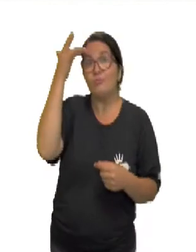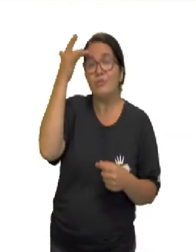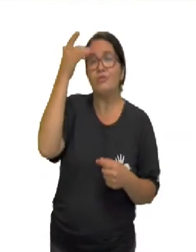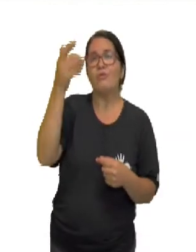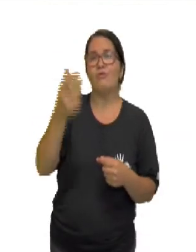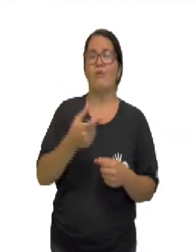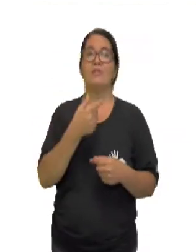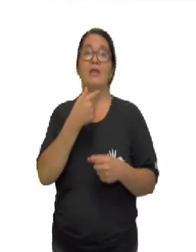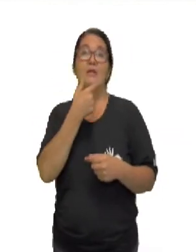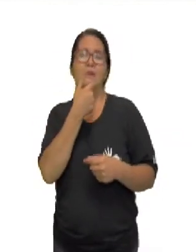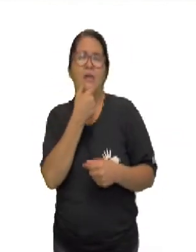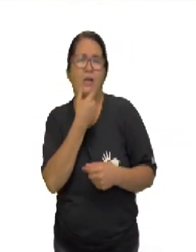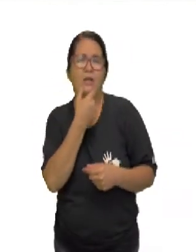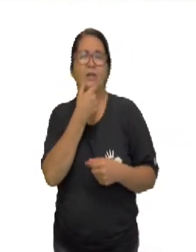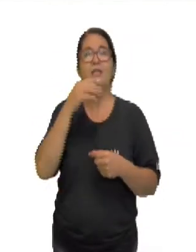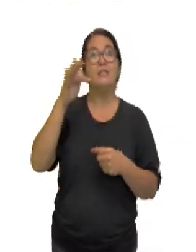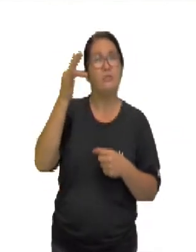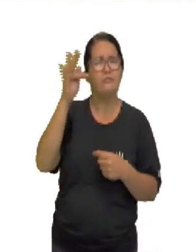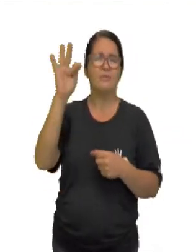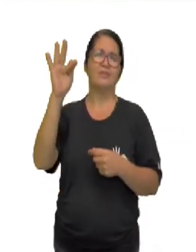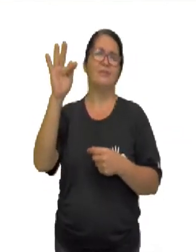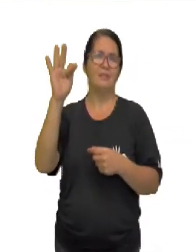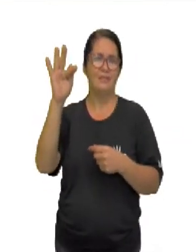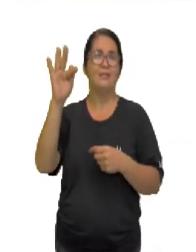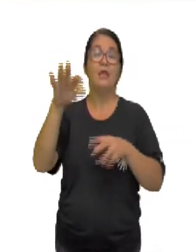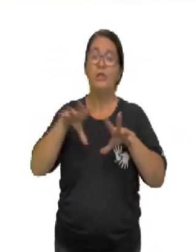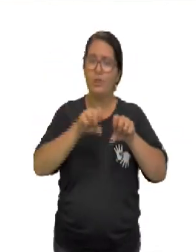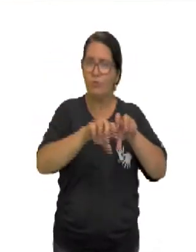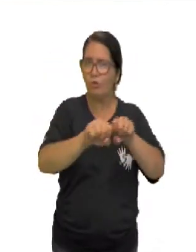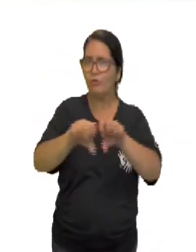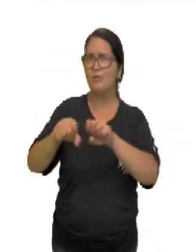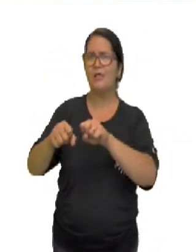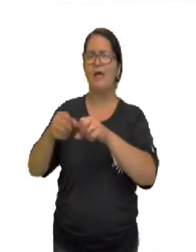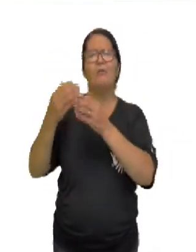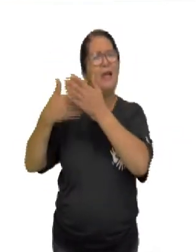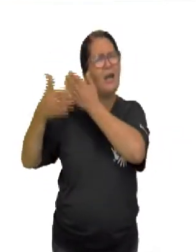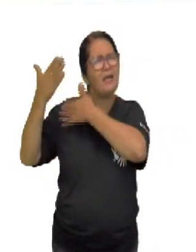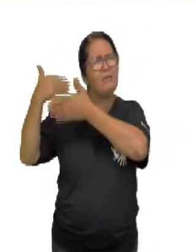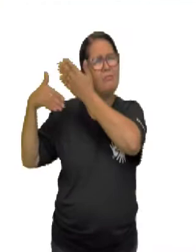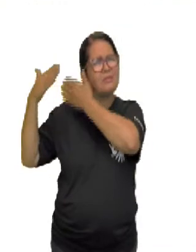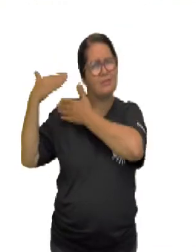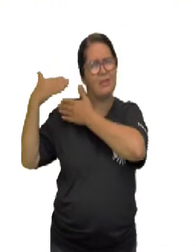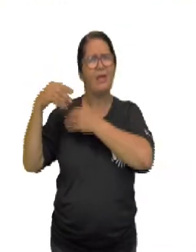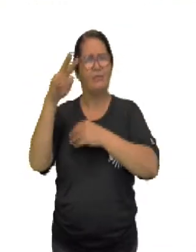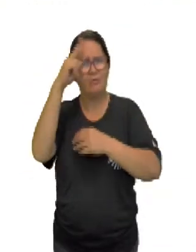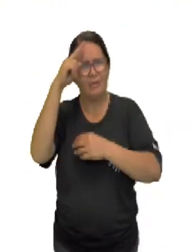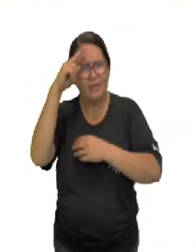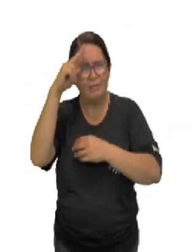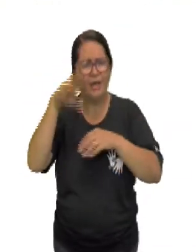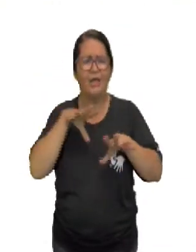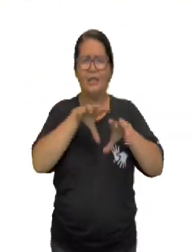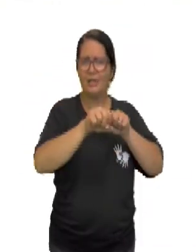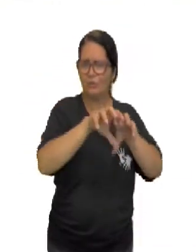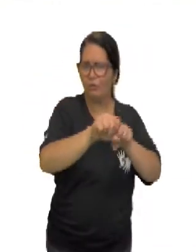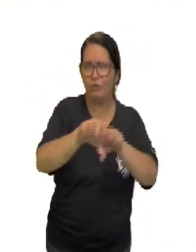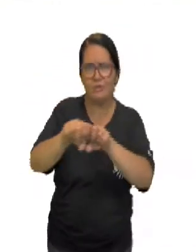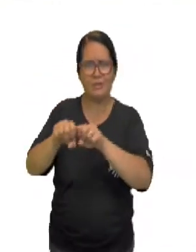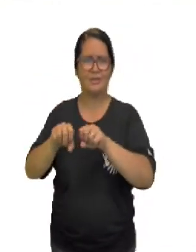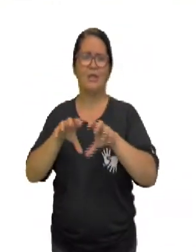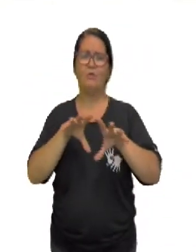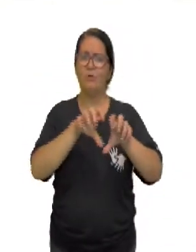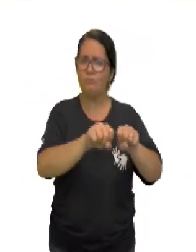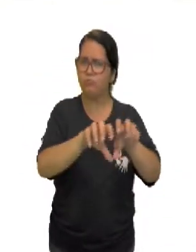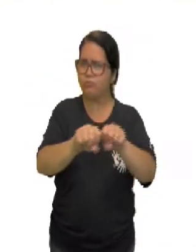também colonizou o Canadá, tá? Juntamente com a França. Na história, vocês vão